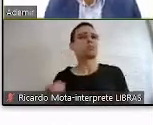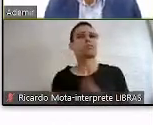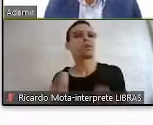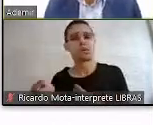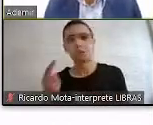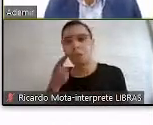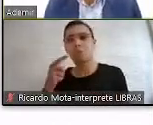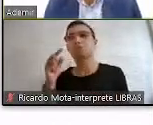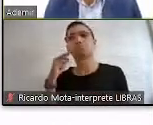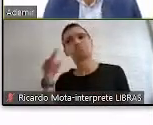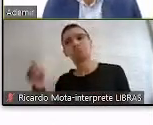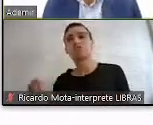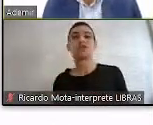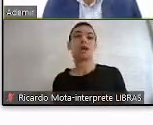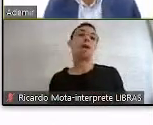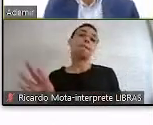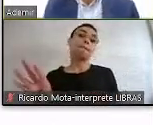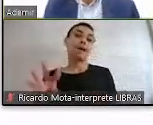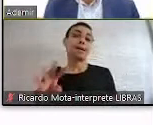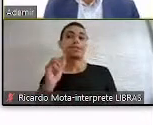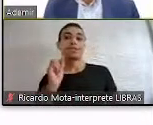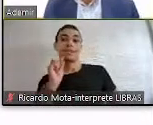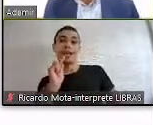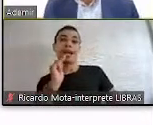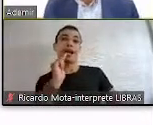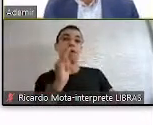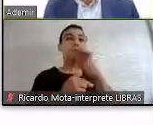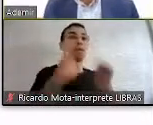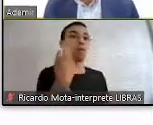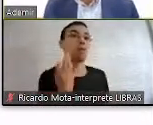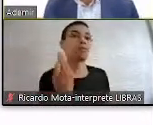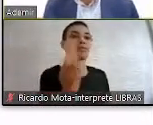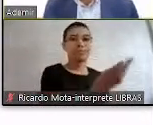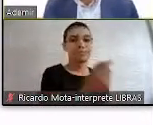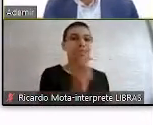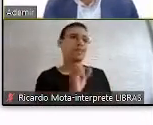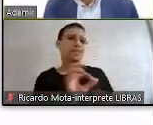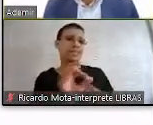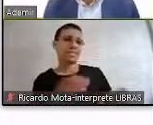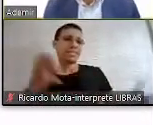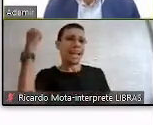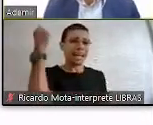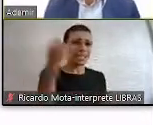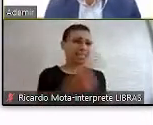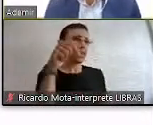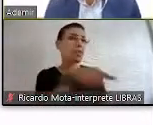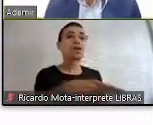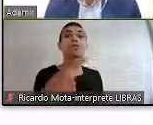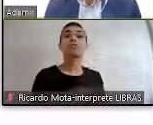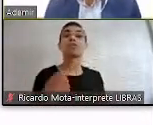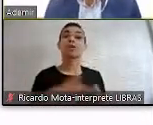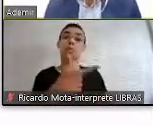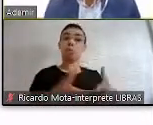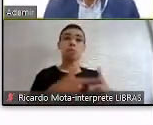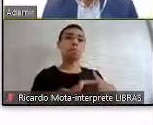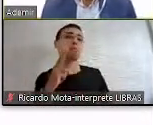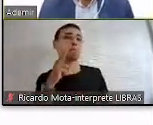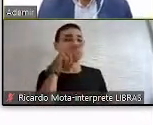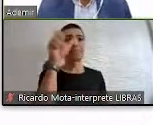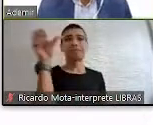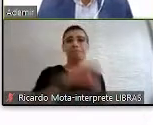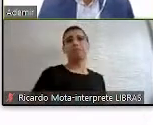necessitado. Enquanto a corretiva tem que ser uma ação de imediato, urgente, né, sem um planejamento.